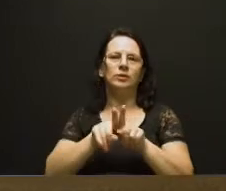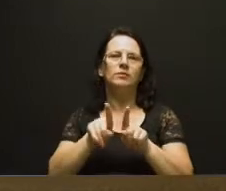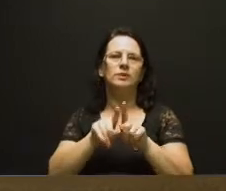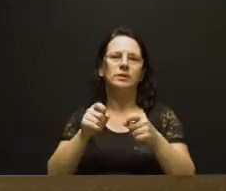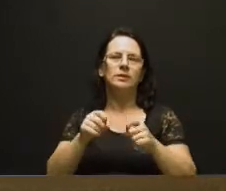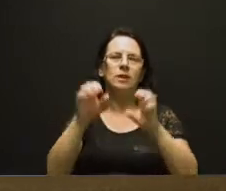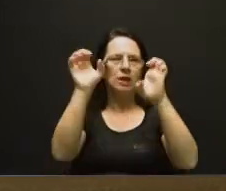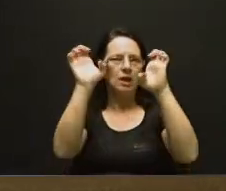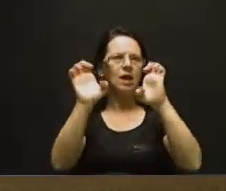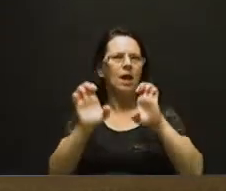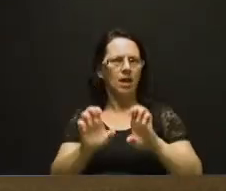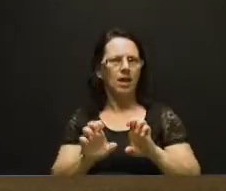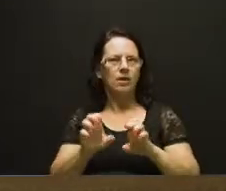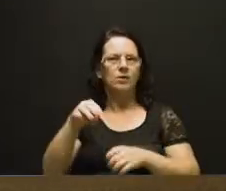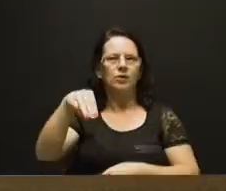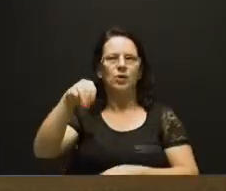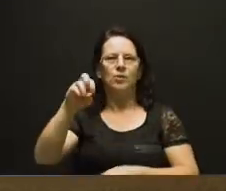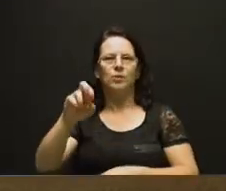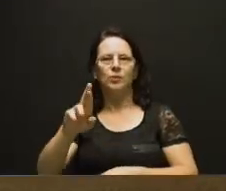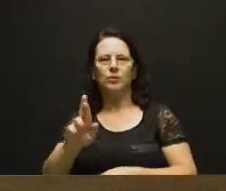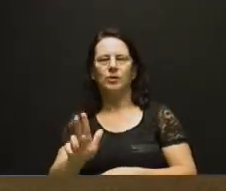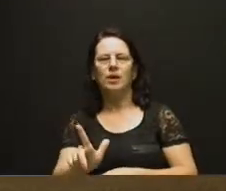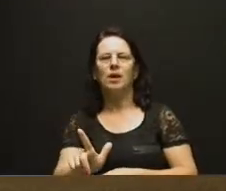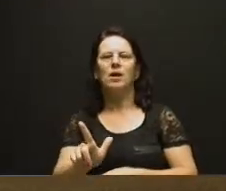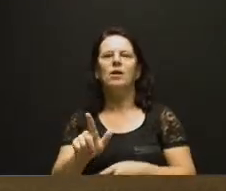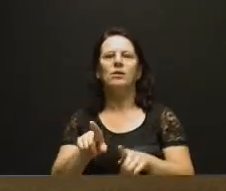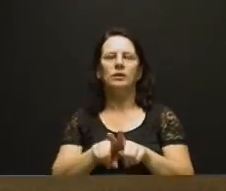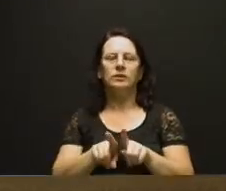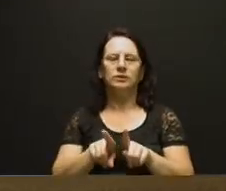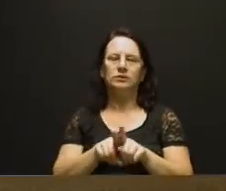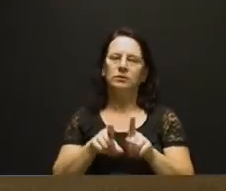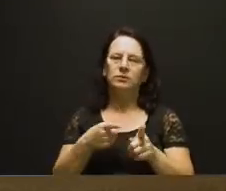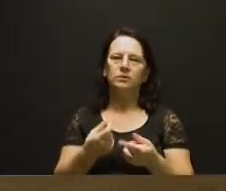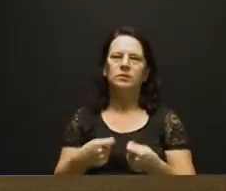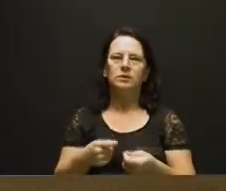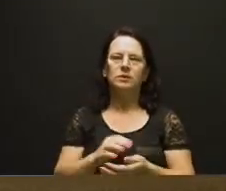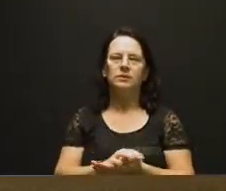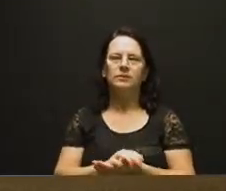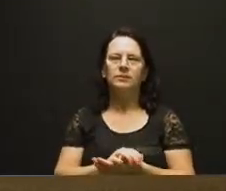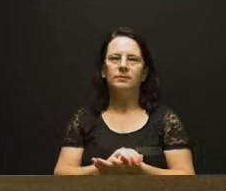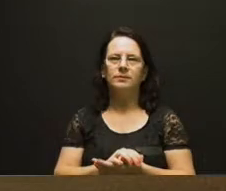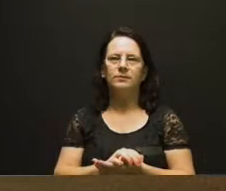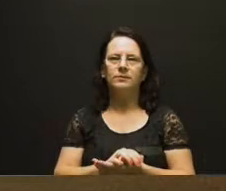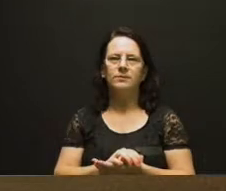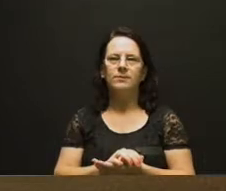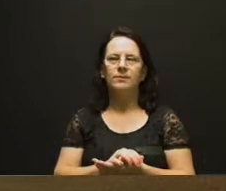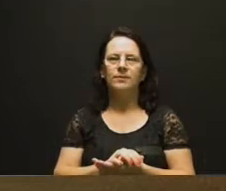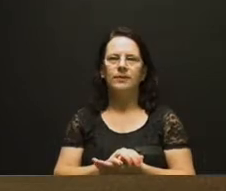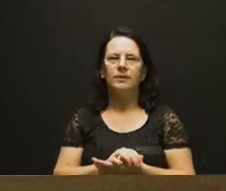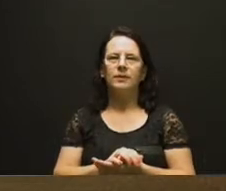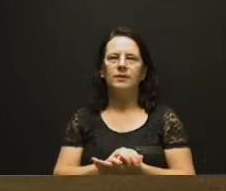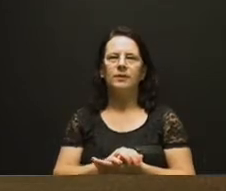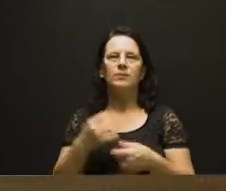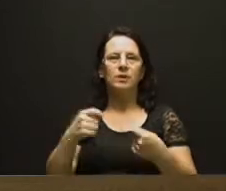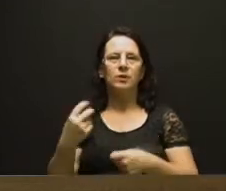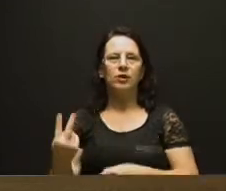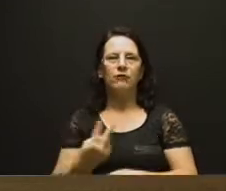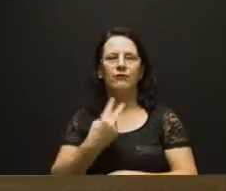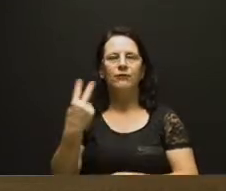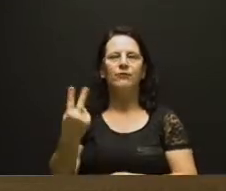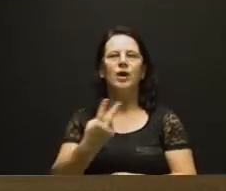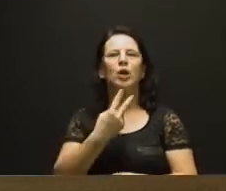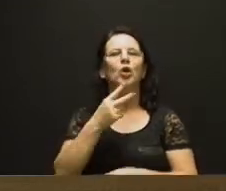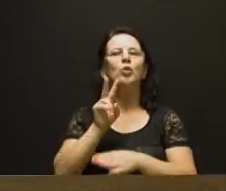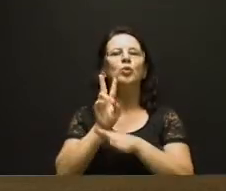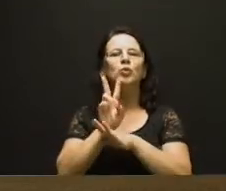quando a moral extra bola todos os limites que valores com dedicação